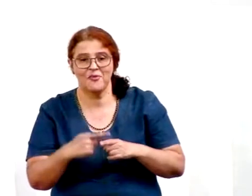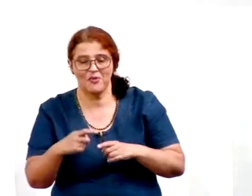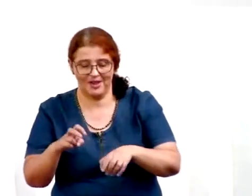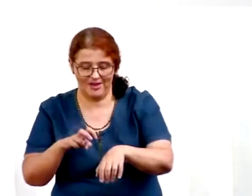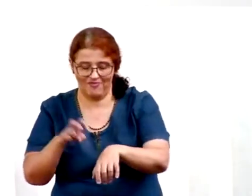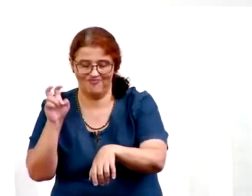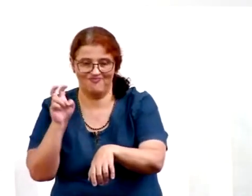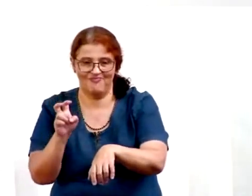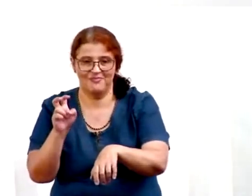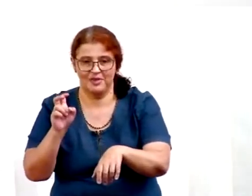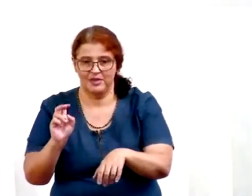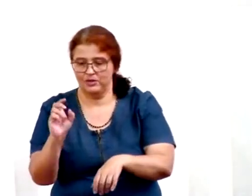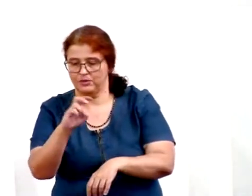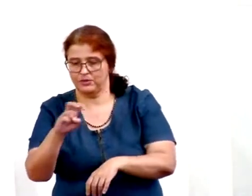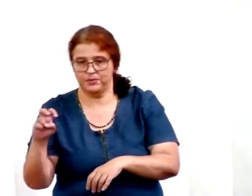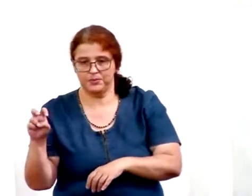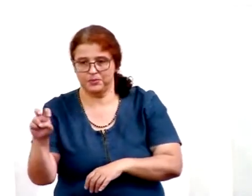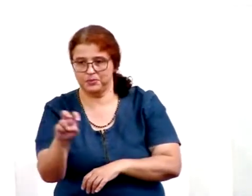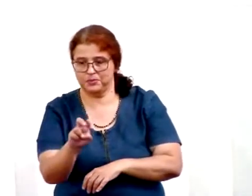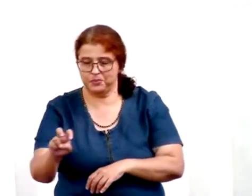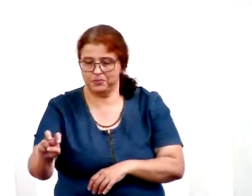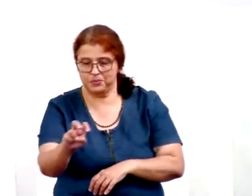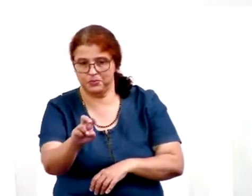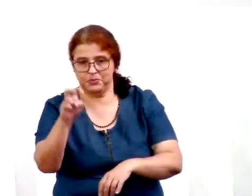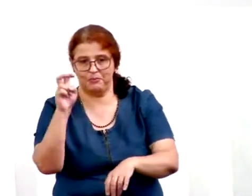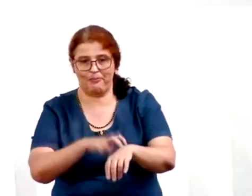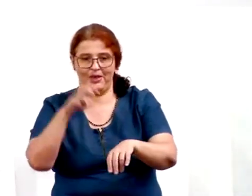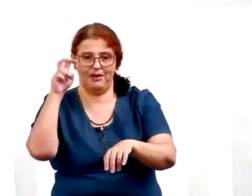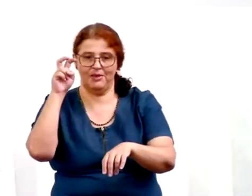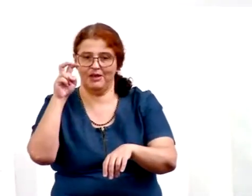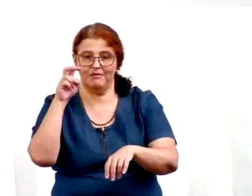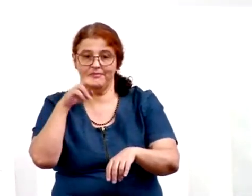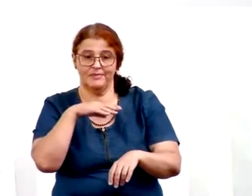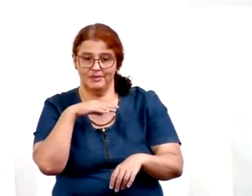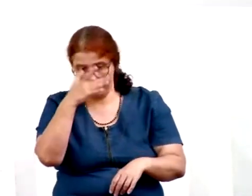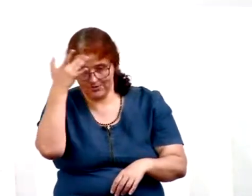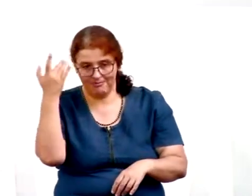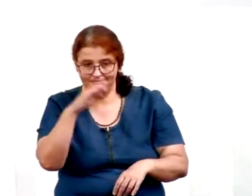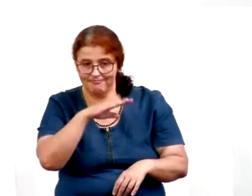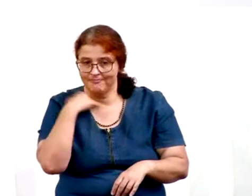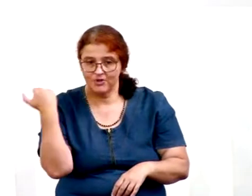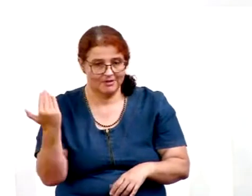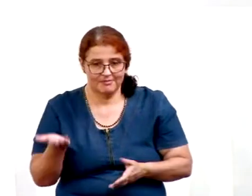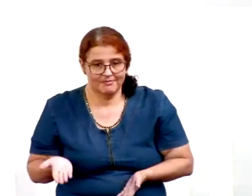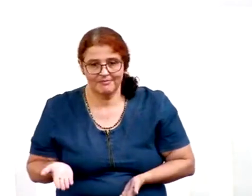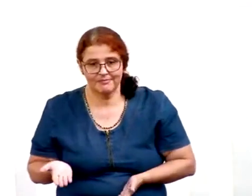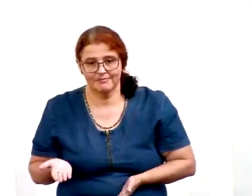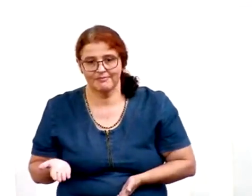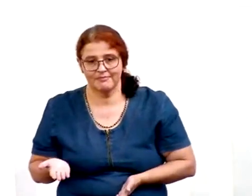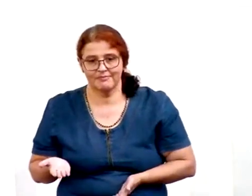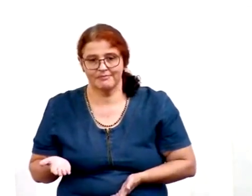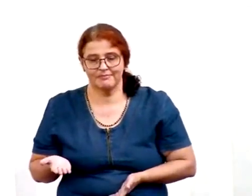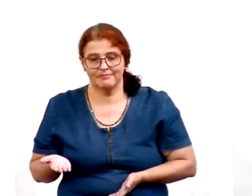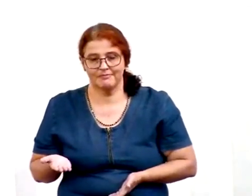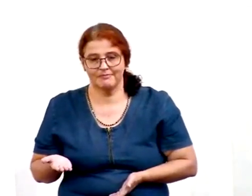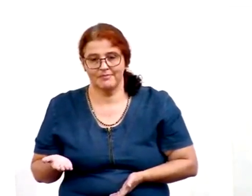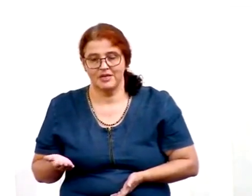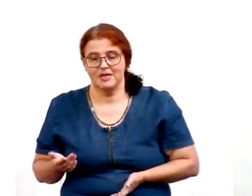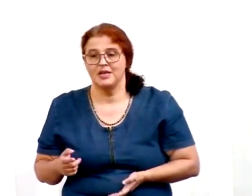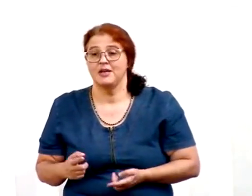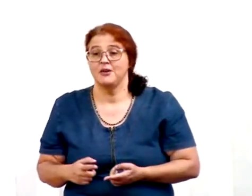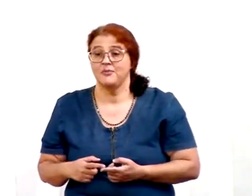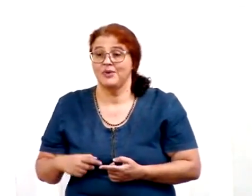Este é o final de alguém que se deixa consumir e dominar por ídolos. Por